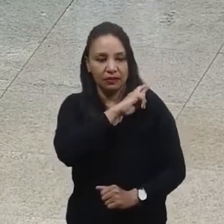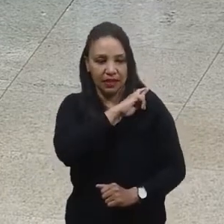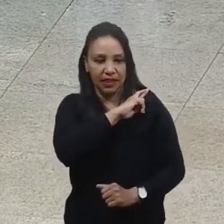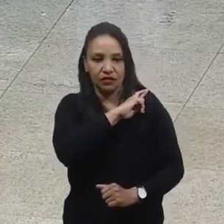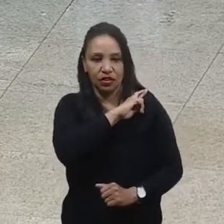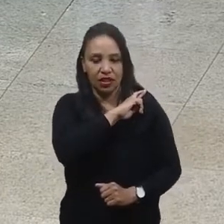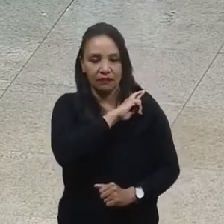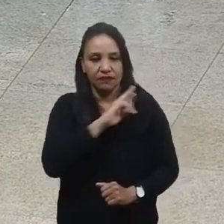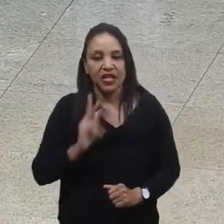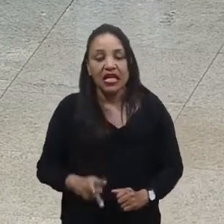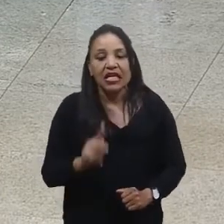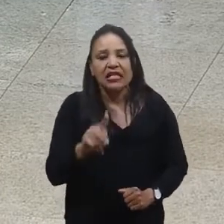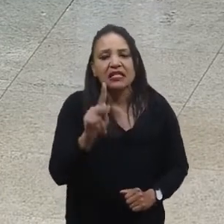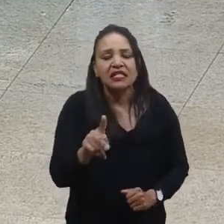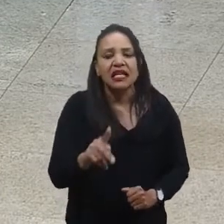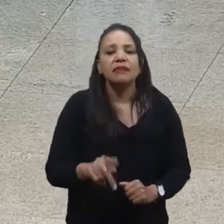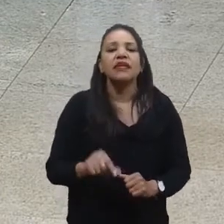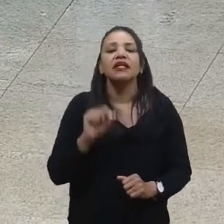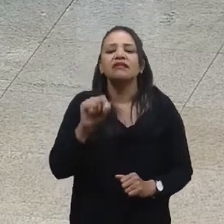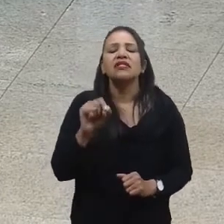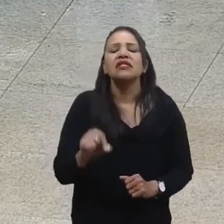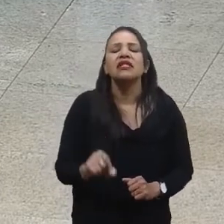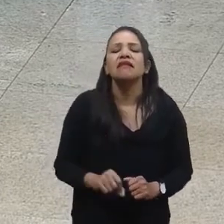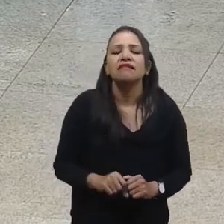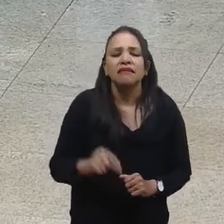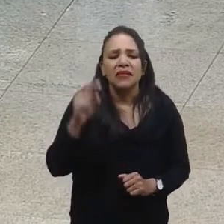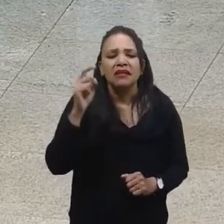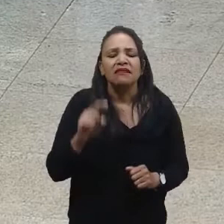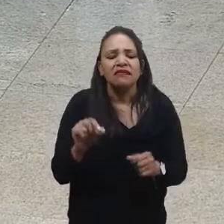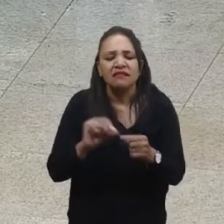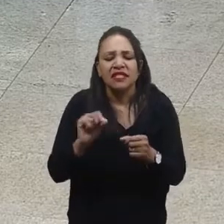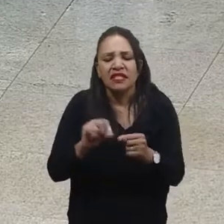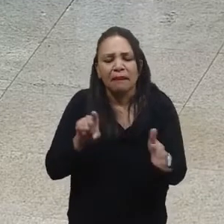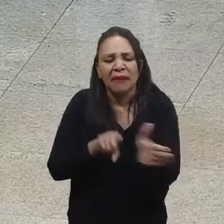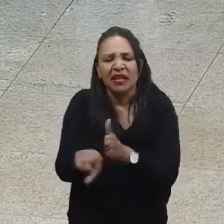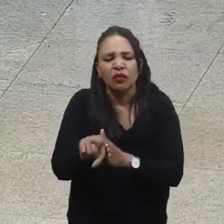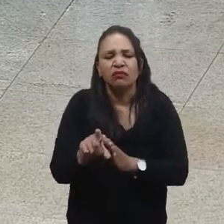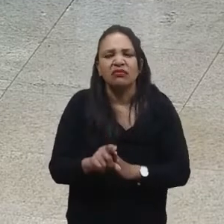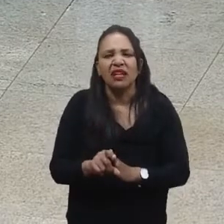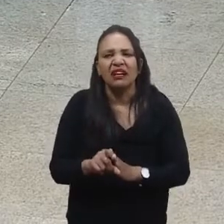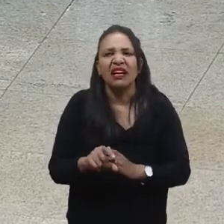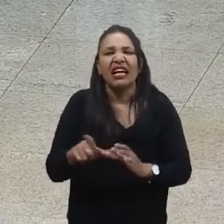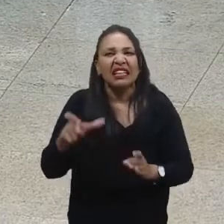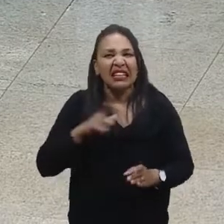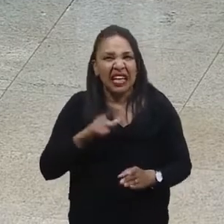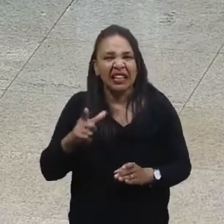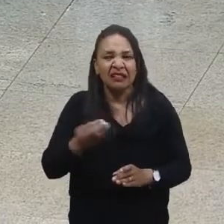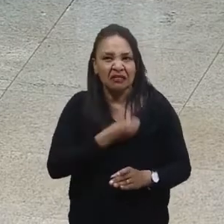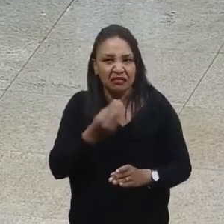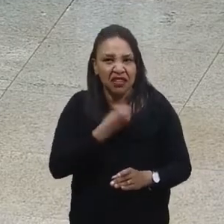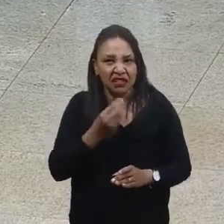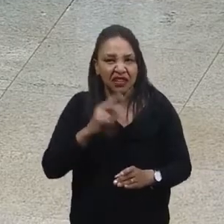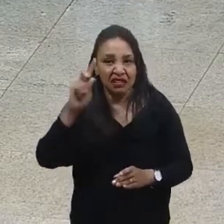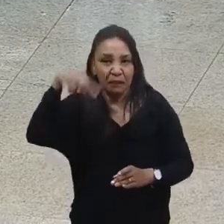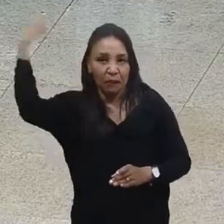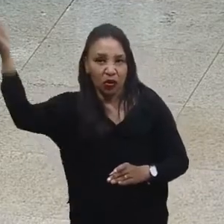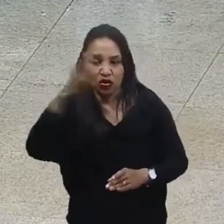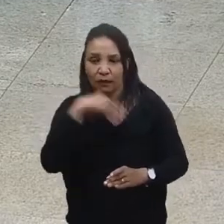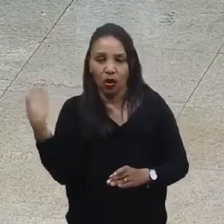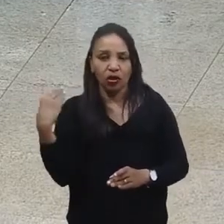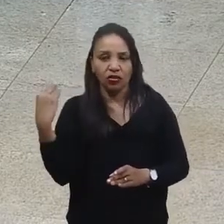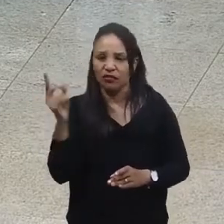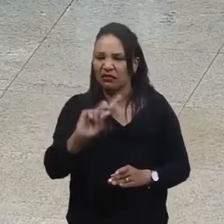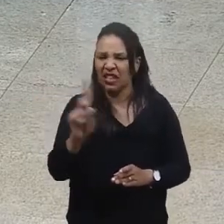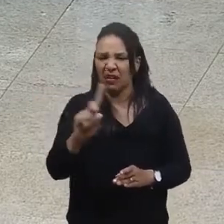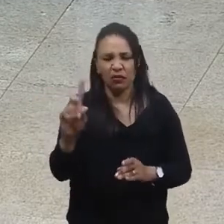sempre que você fizesse a perna da vida após a morte em vez da pergunta e se pergunte a vida antes da